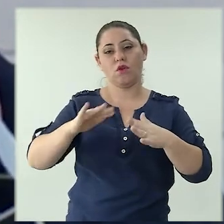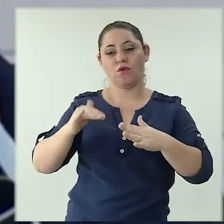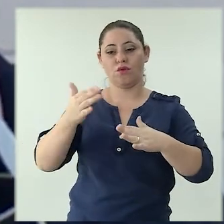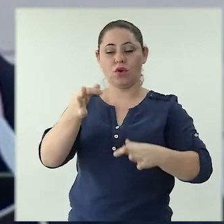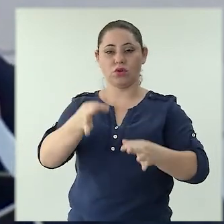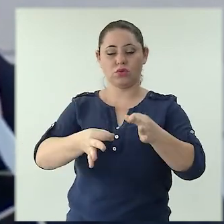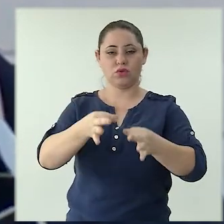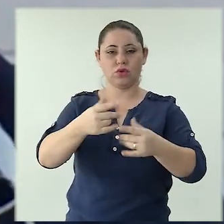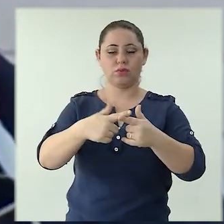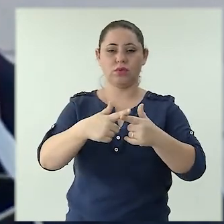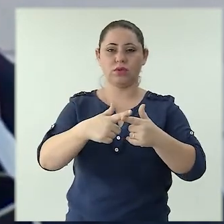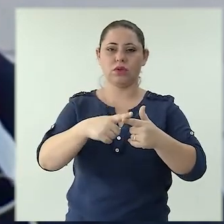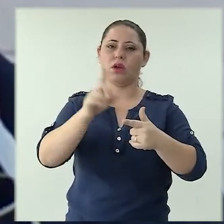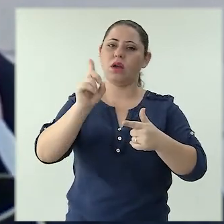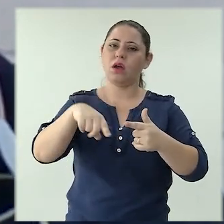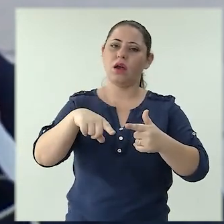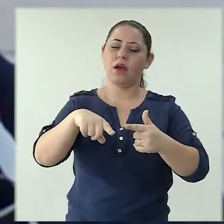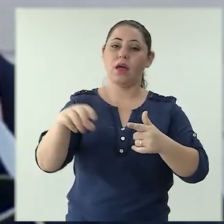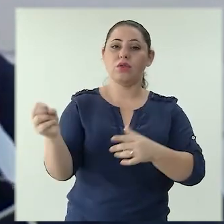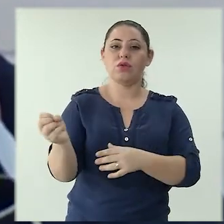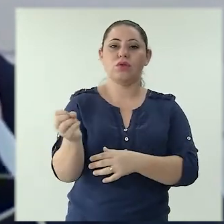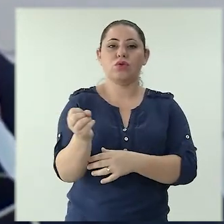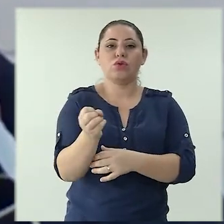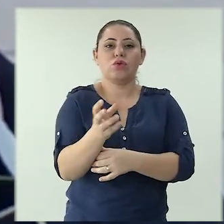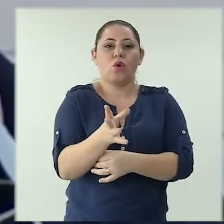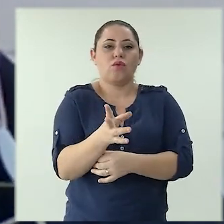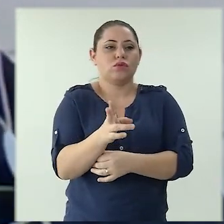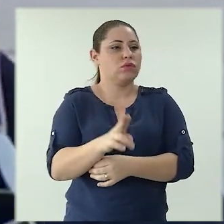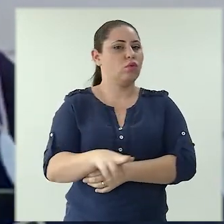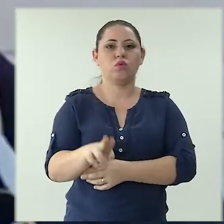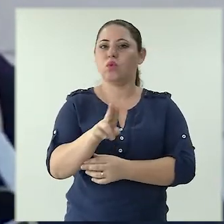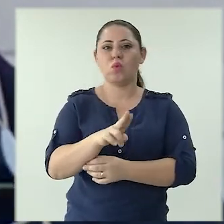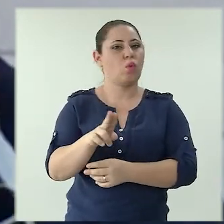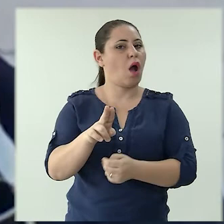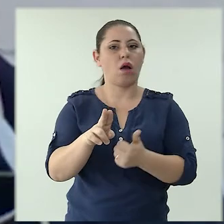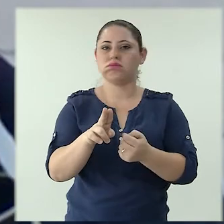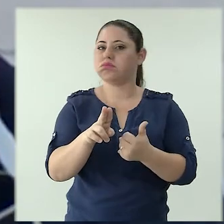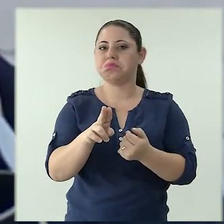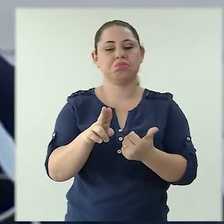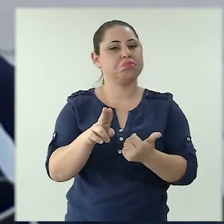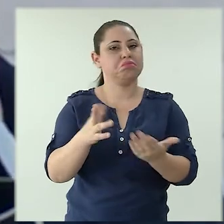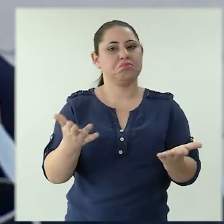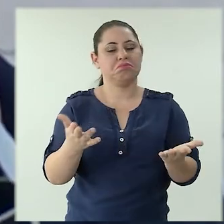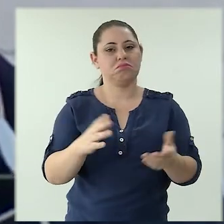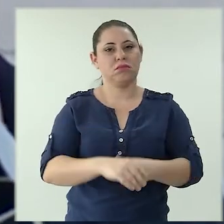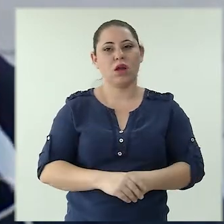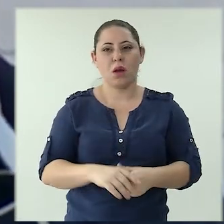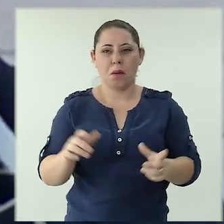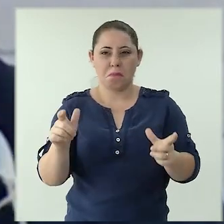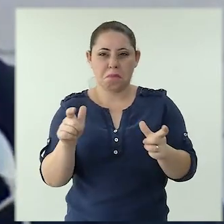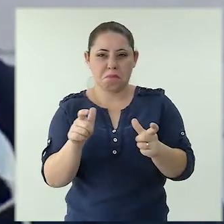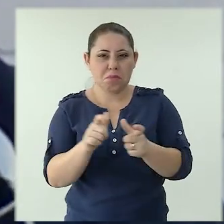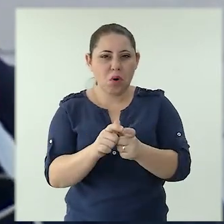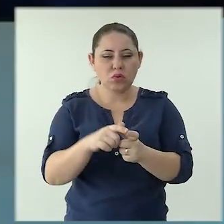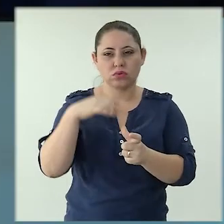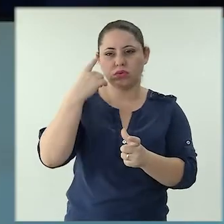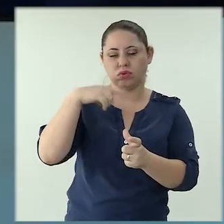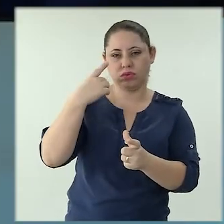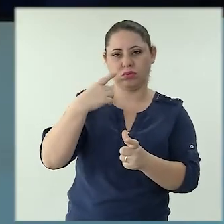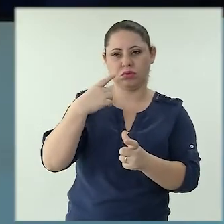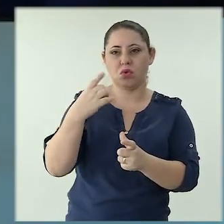capião extrajudicial, porque ele é uma figura nova e pouco utilizada hoje. Por incrível que pareça, poucos